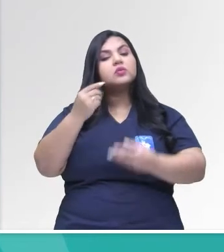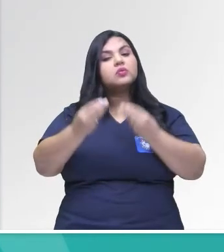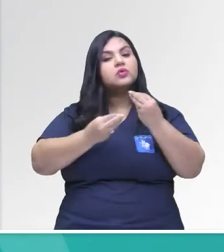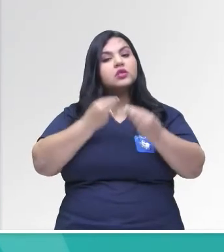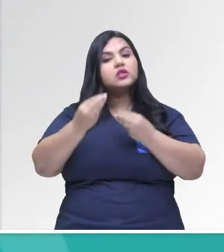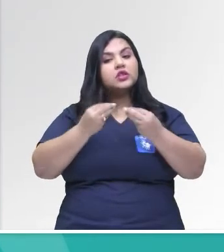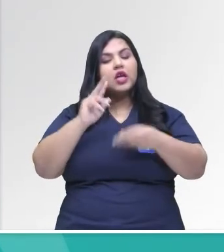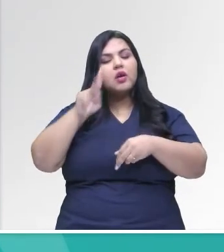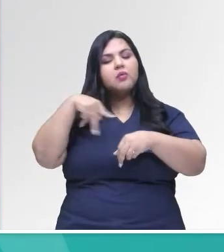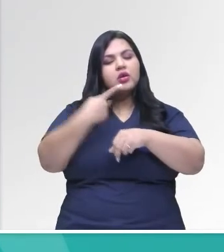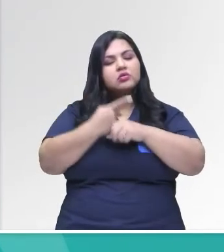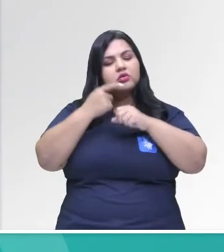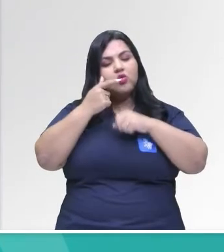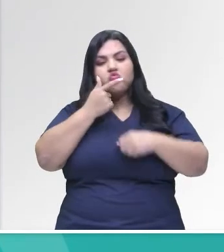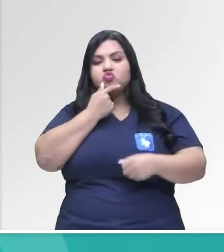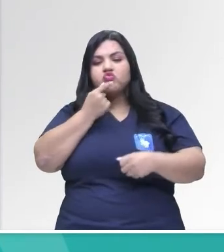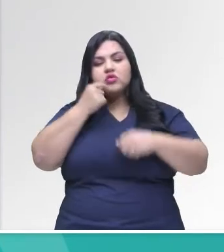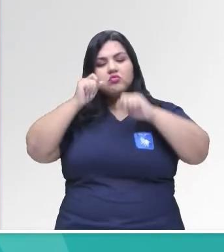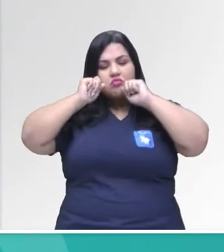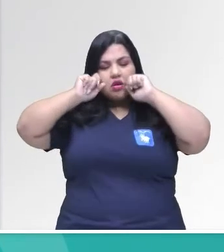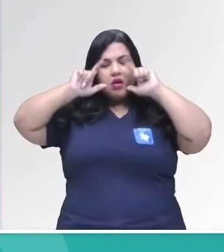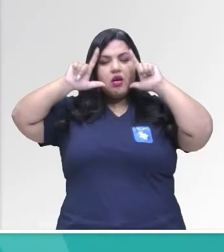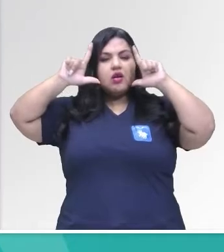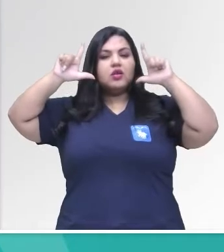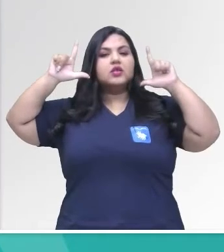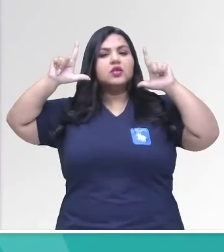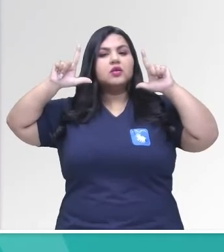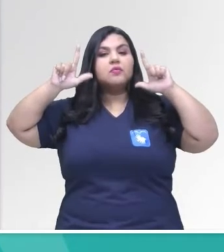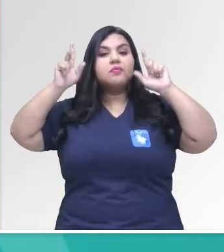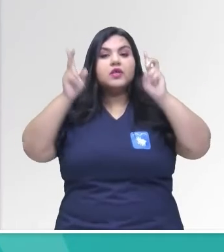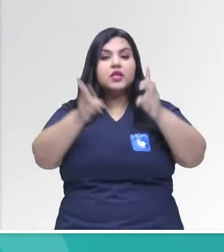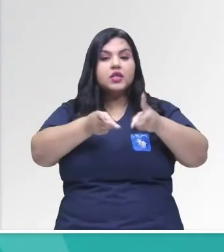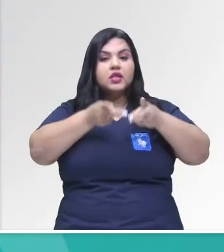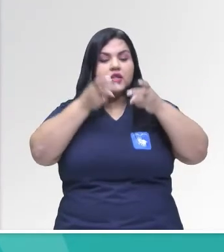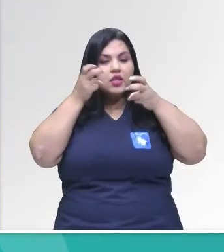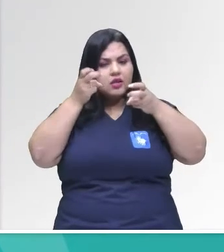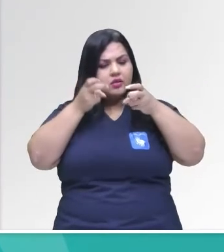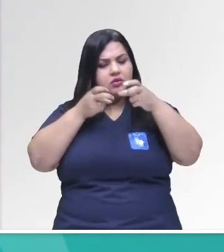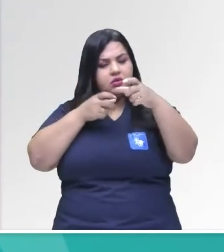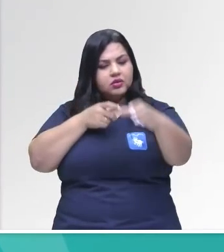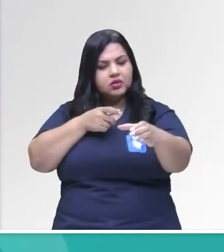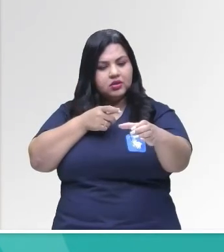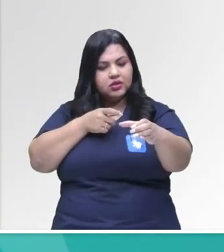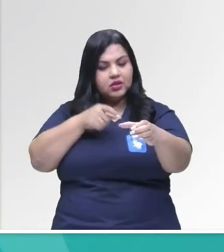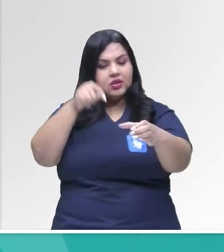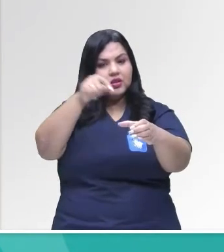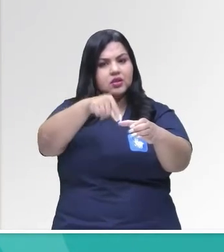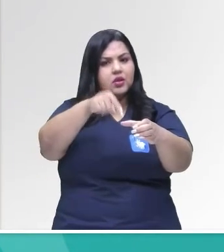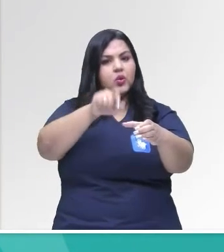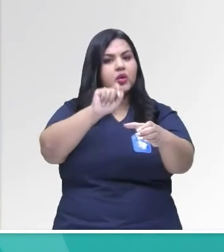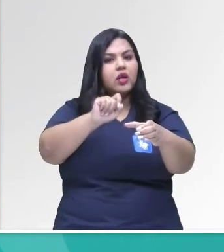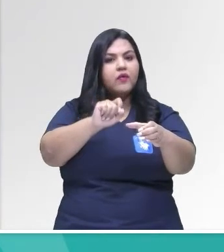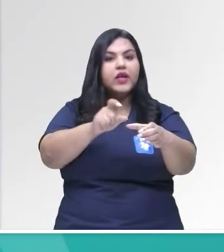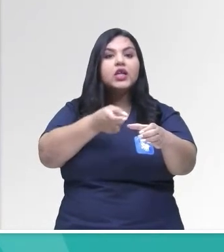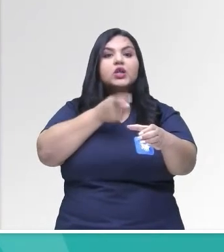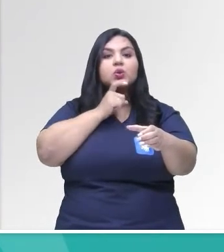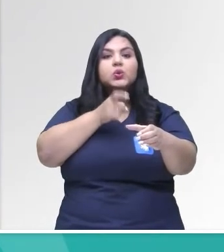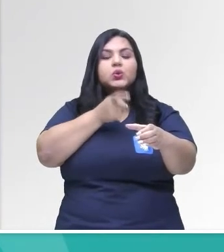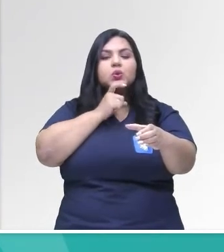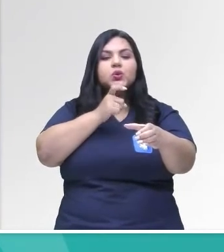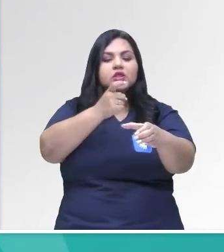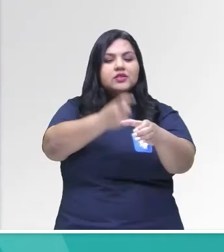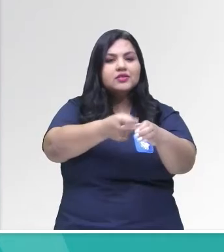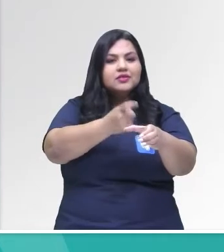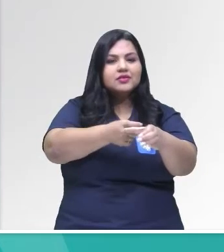ele levantou na manhã seguinte, ele percebeu que estava congelado. O que eu quero saber